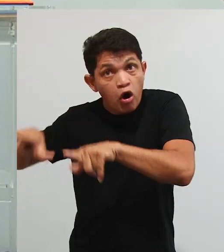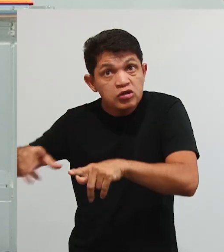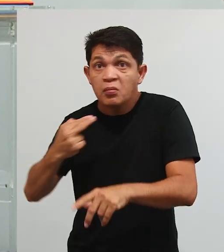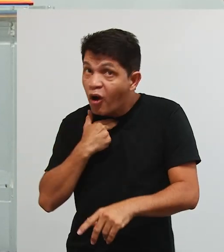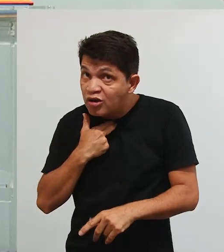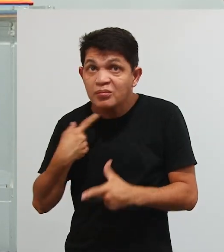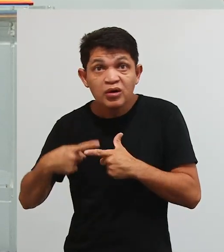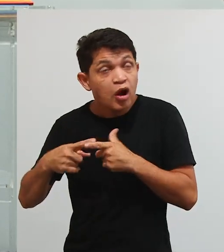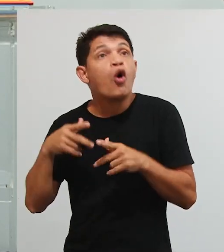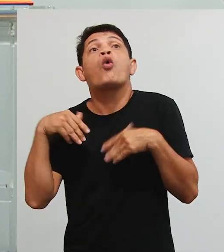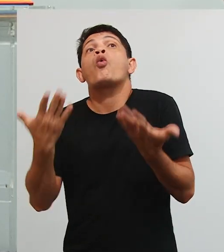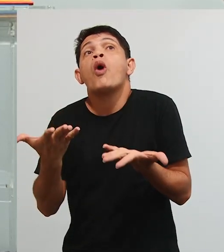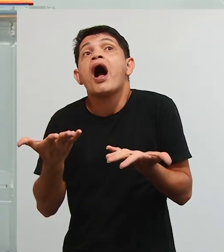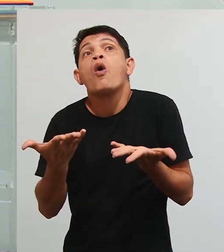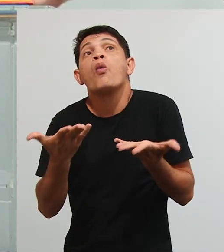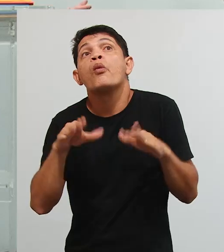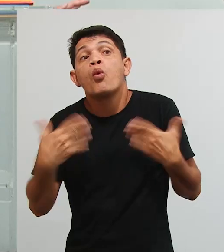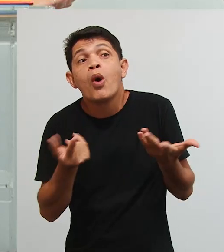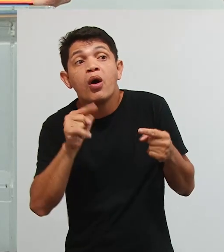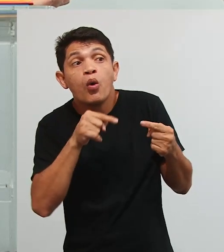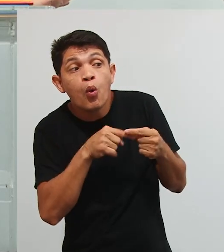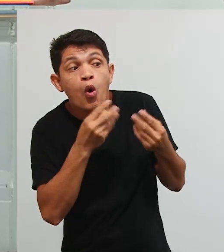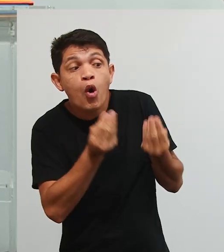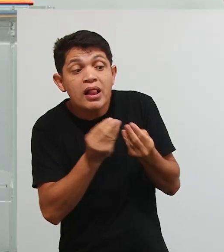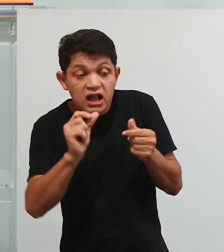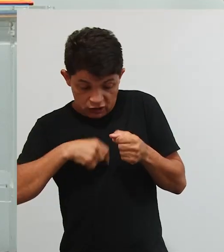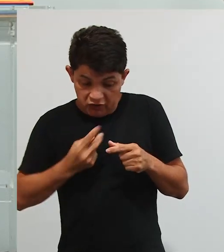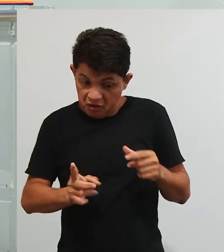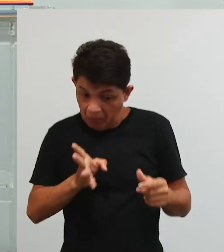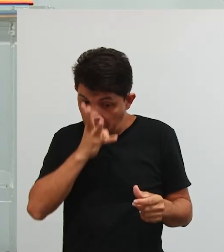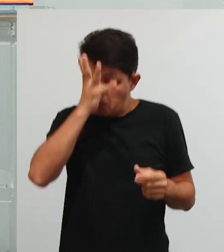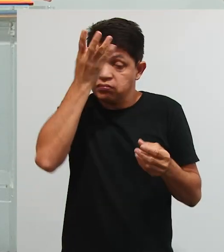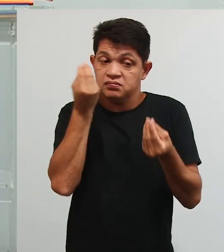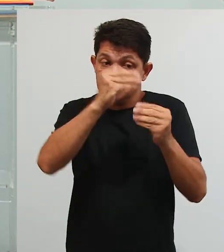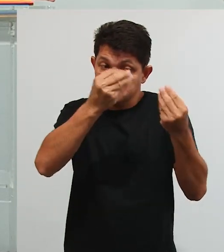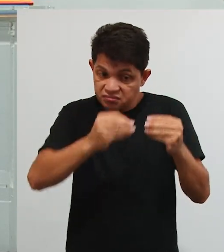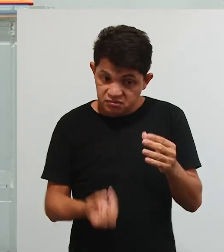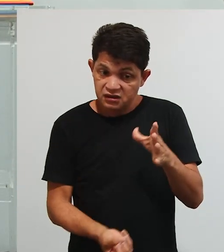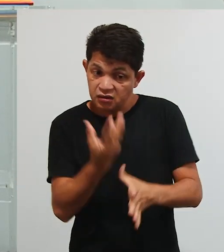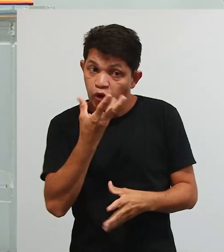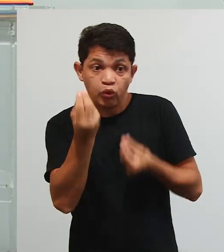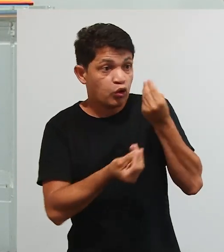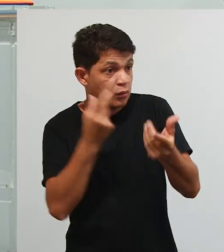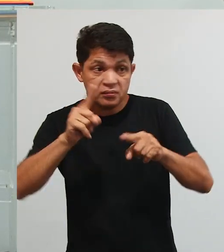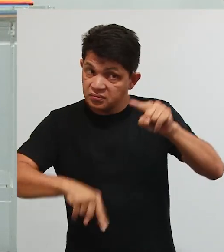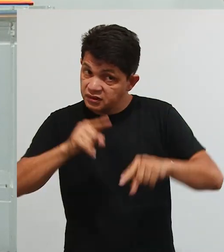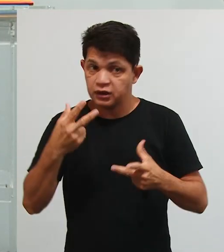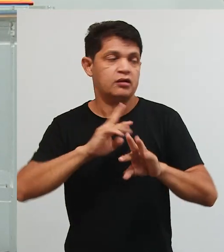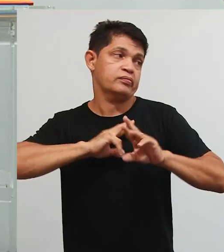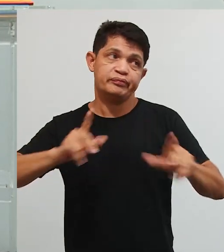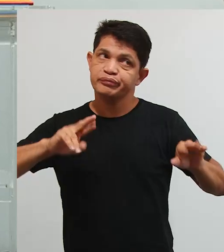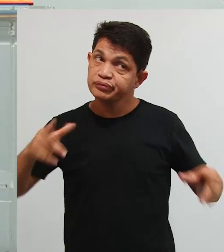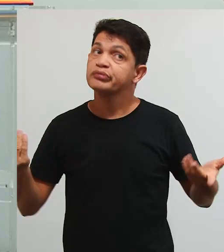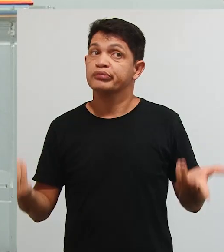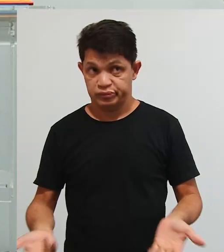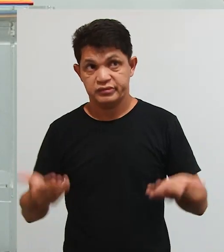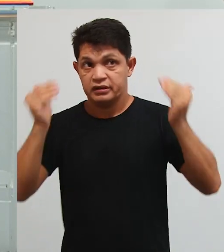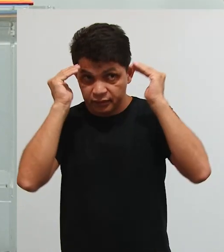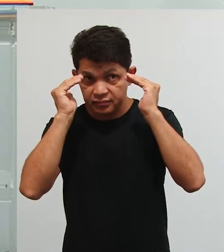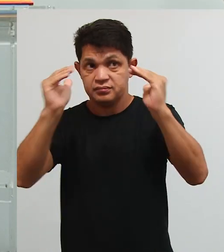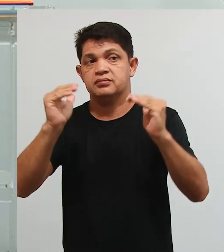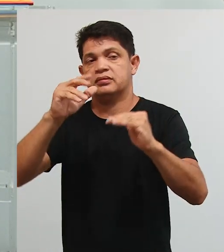é suficiente? Como que a gente pode melhorar? Isso é uma perspectiva, é uma abordagem de análise. Se a sua abordagem